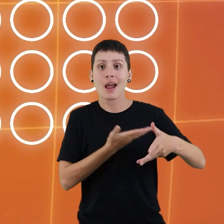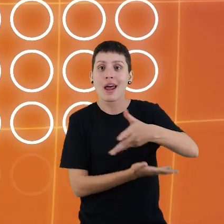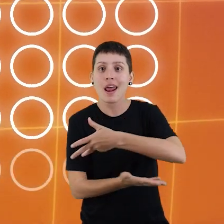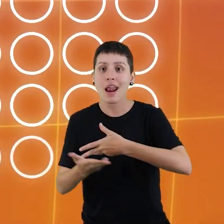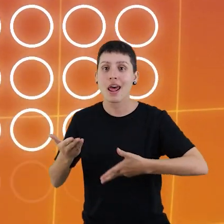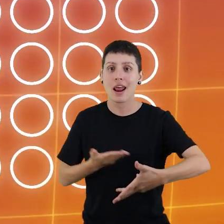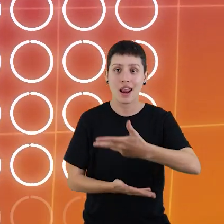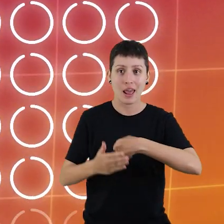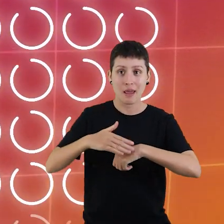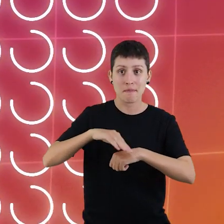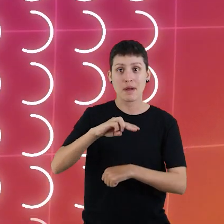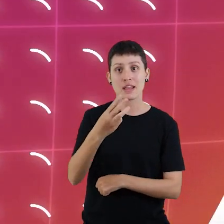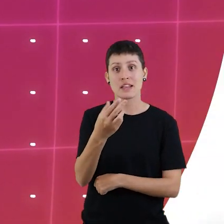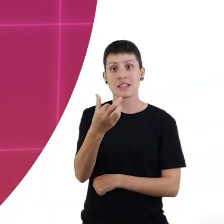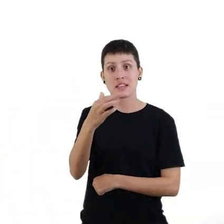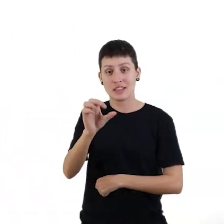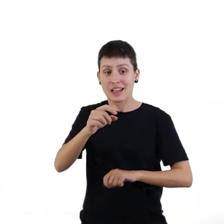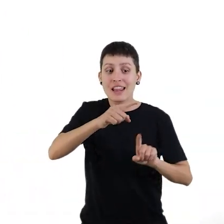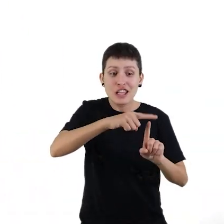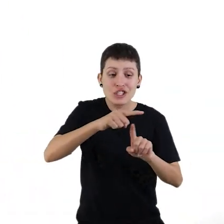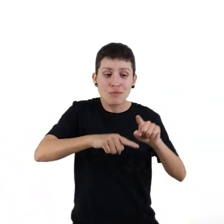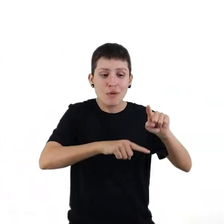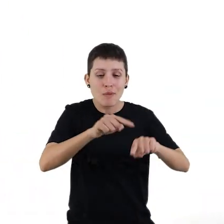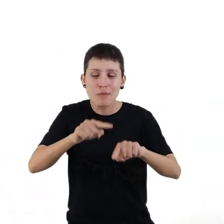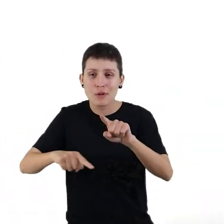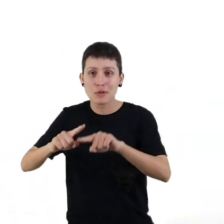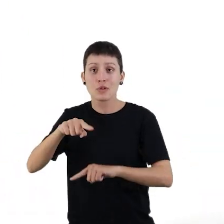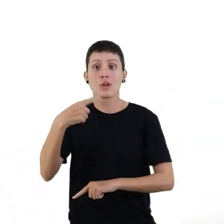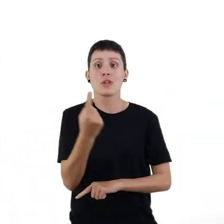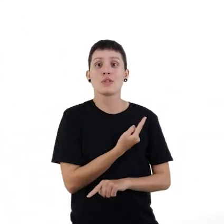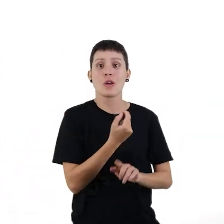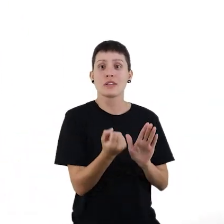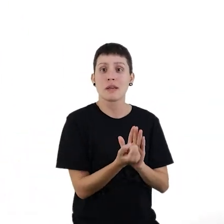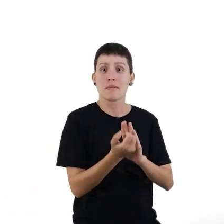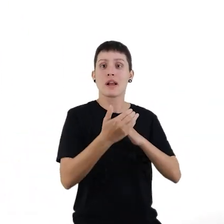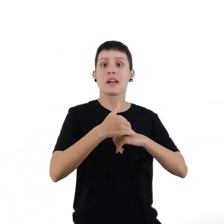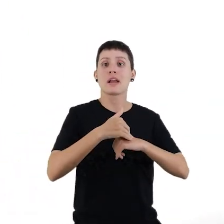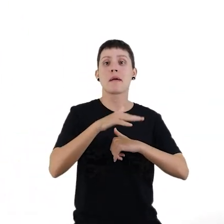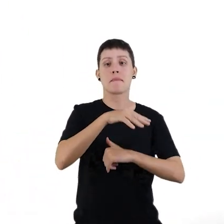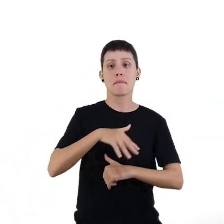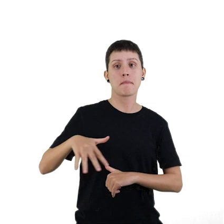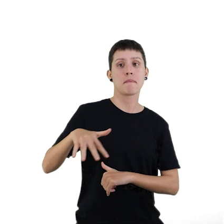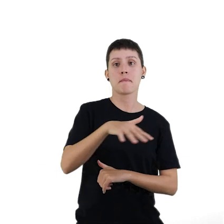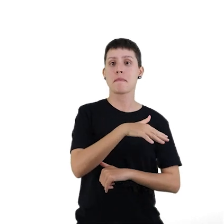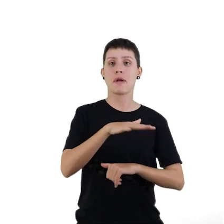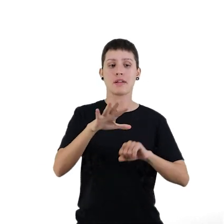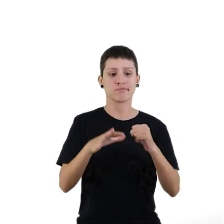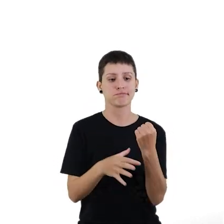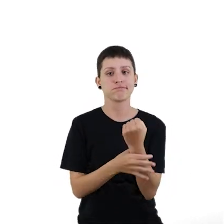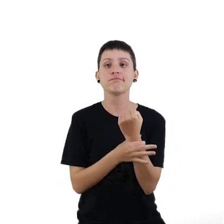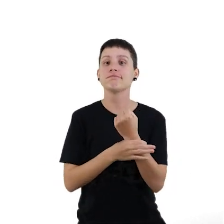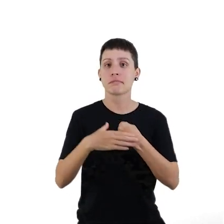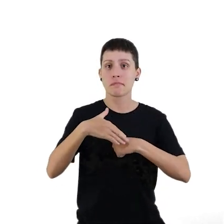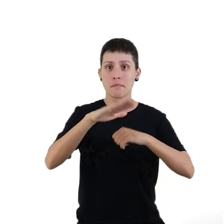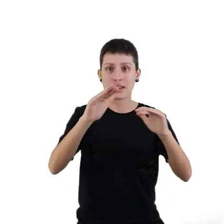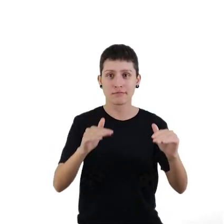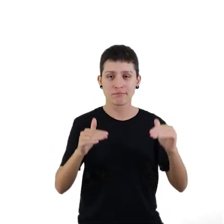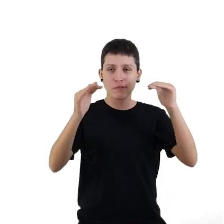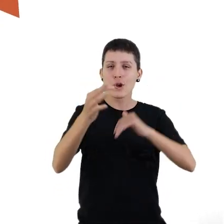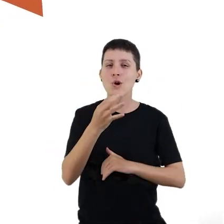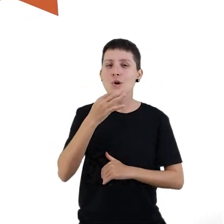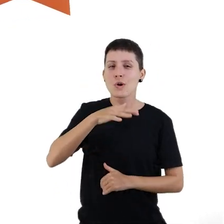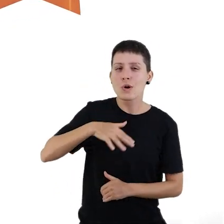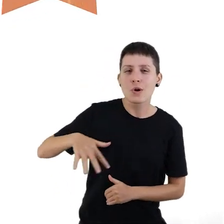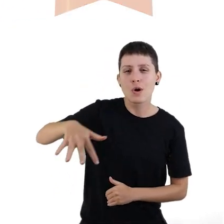de 360 produtos, sendo a marca mais protegida do Brasil no segmento e a maior autoridade em ortopedia